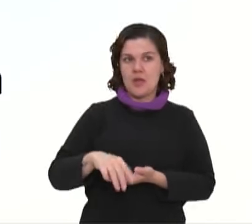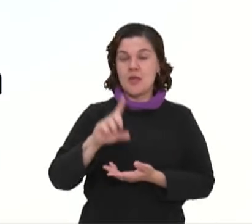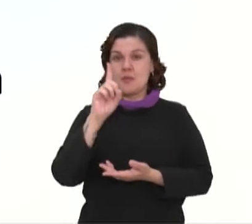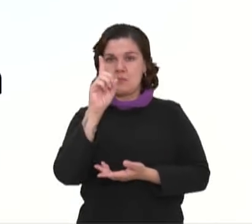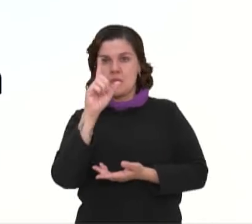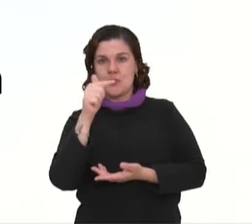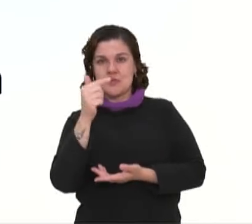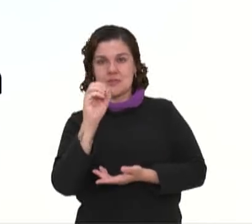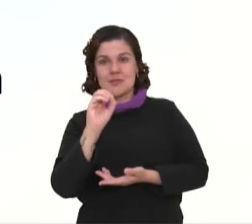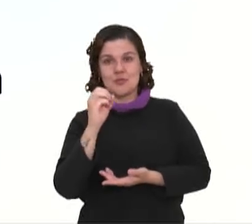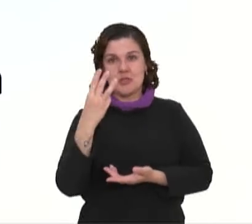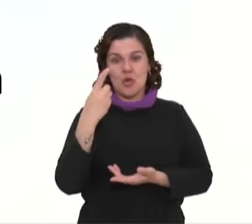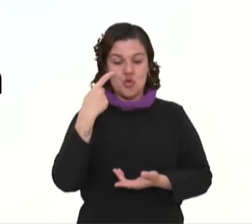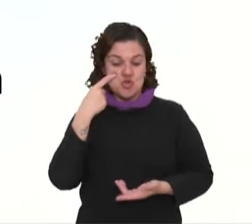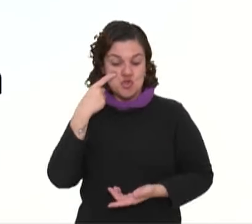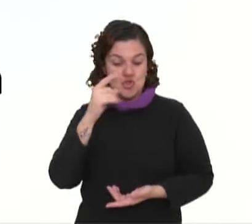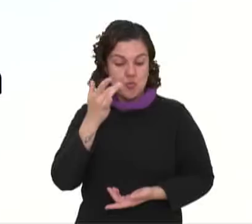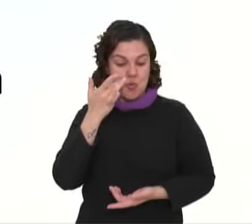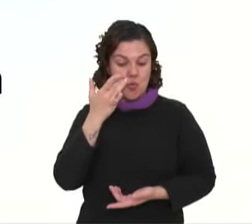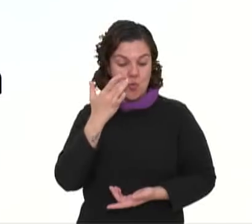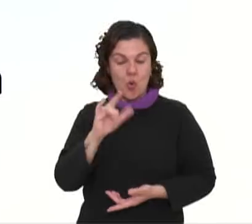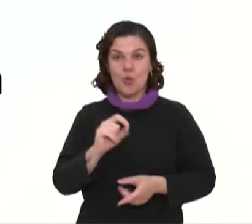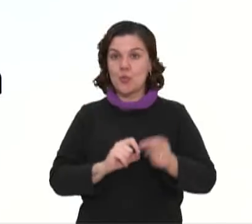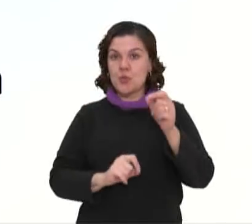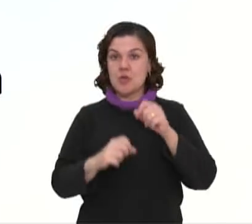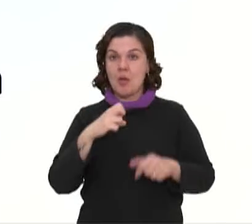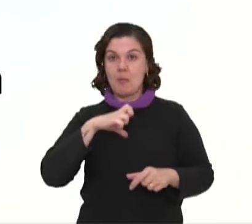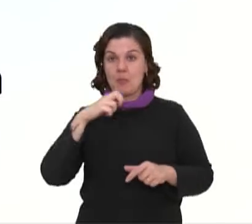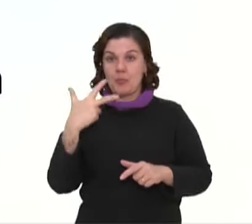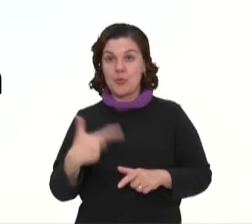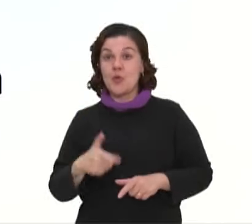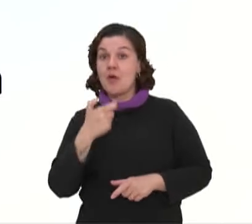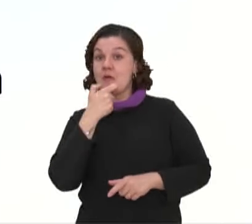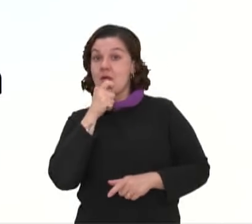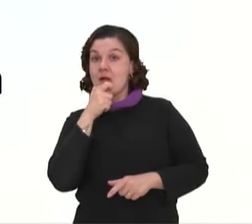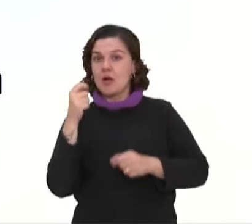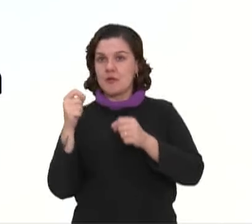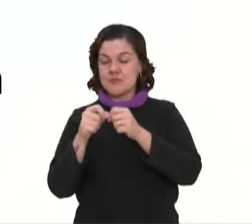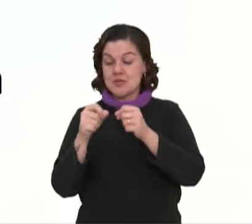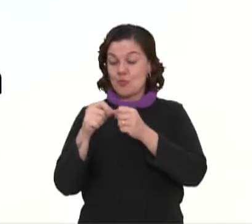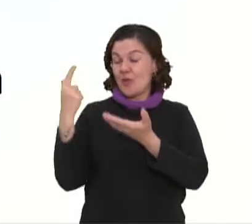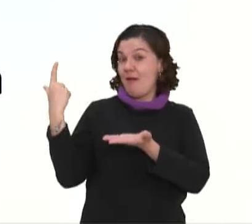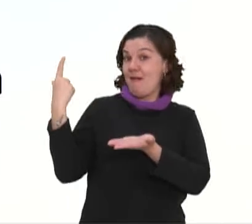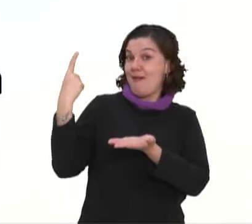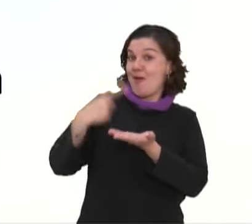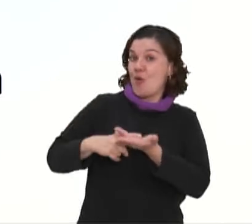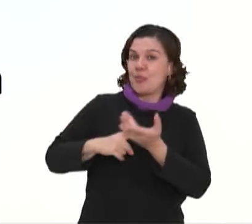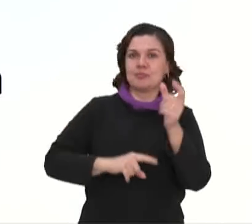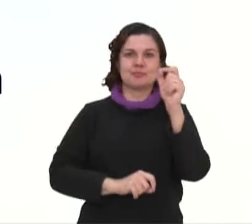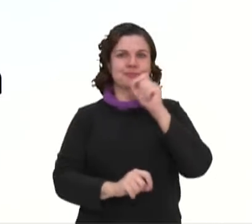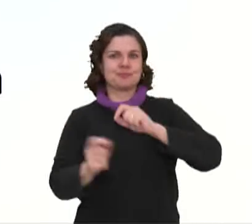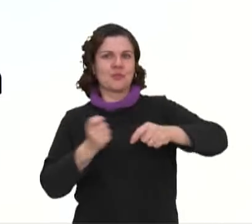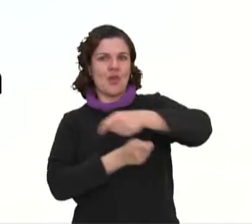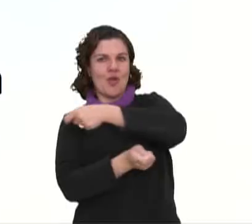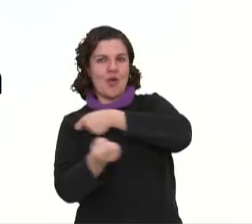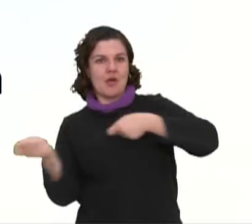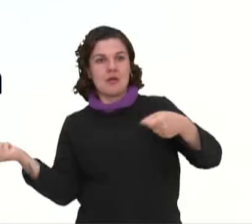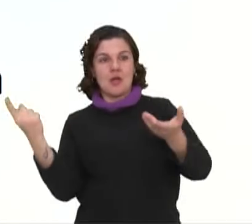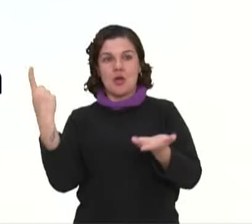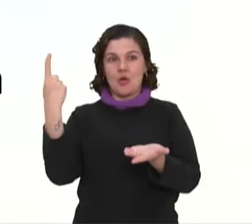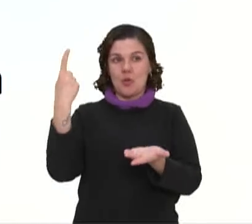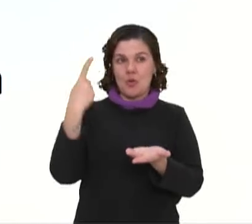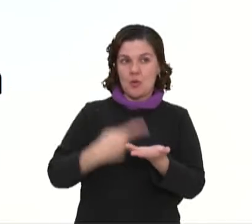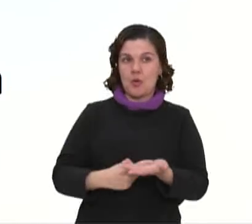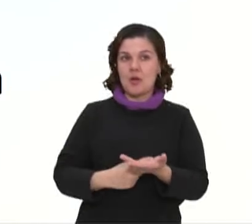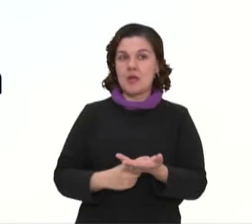1703. Logo após a descoberta do ouro, Portugal e Inglaterra fizeram um acordo comercial. É o chamado Tratado